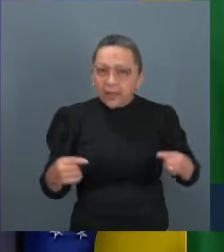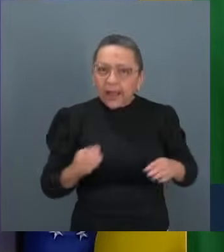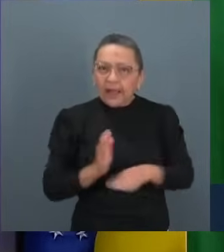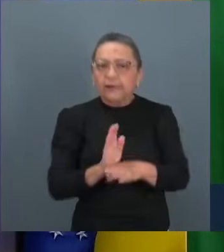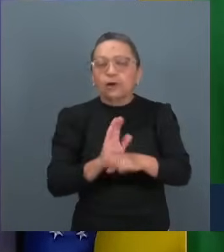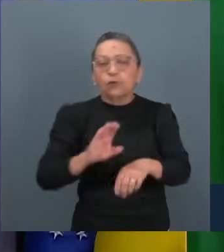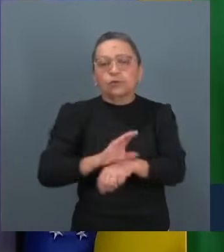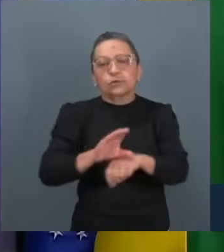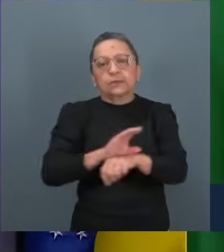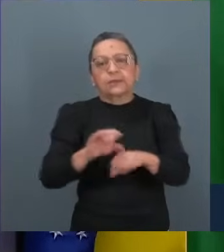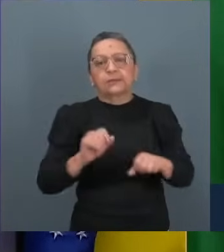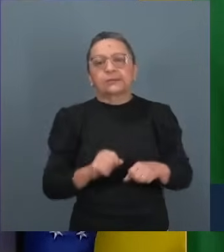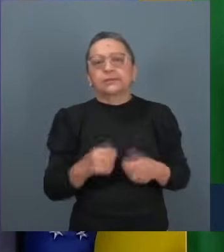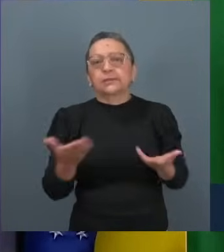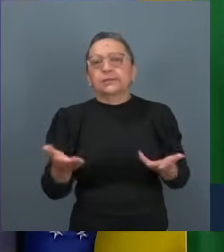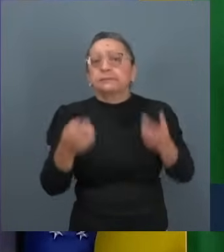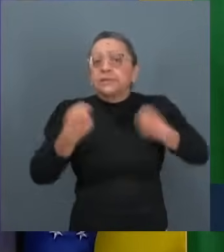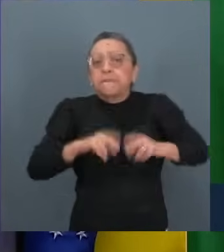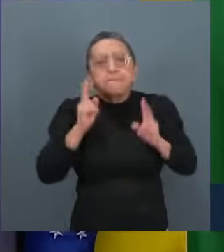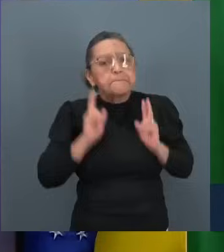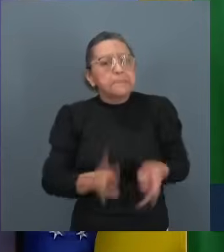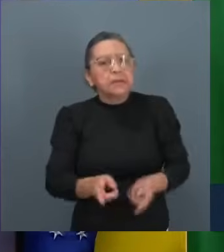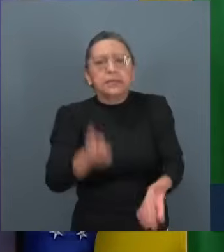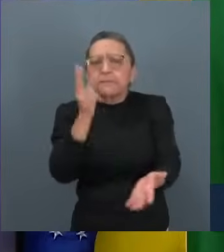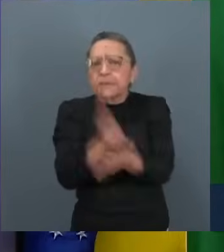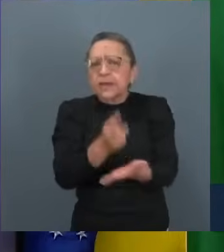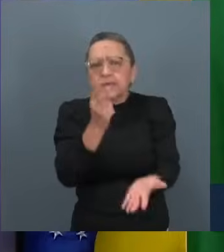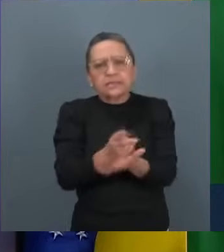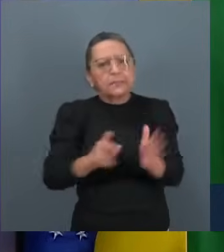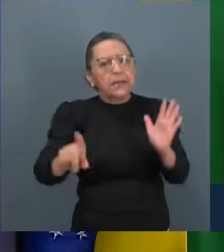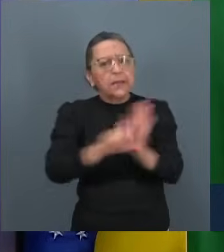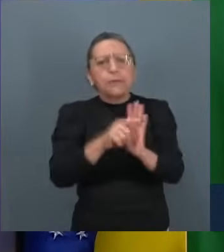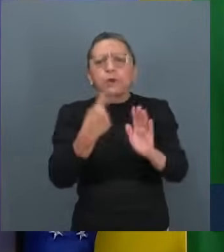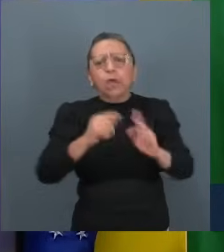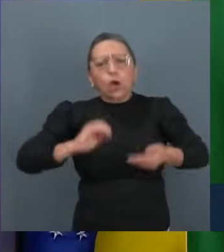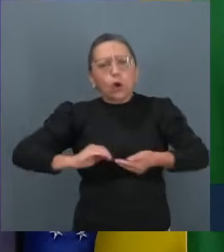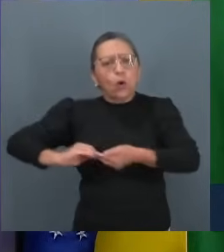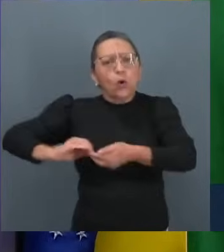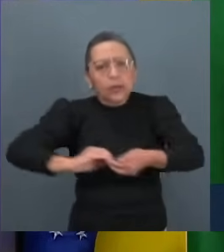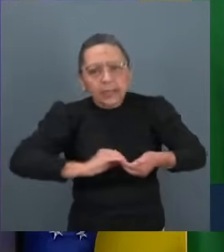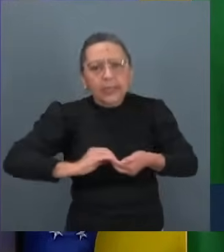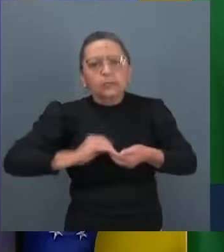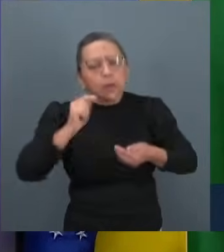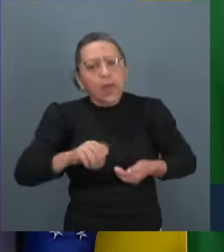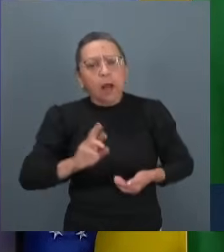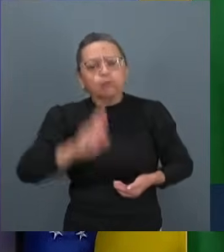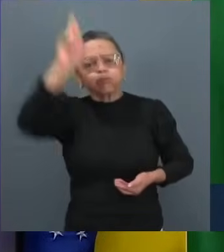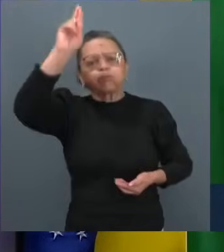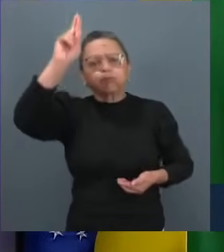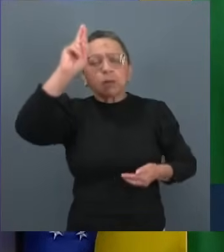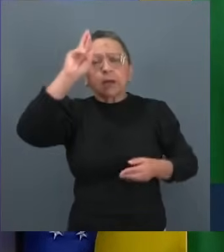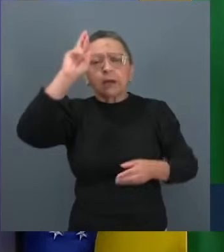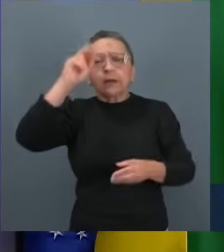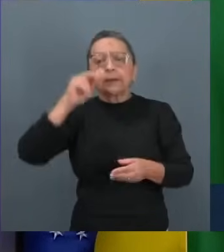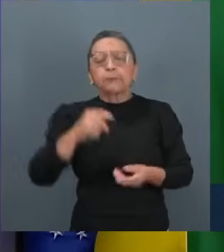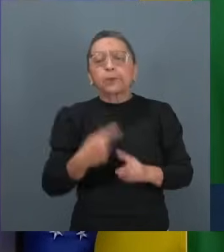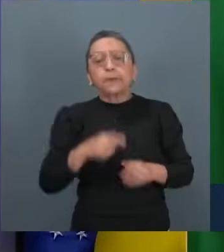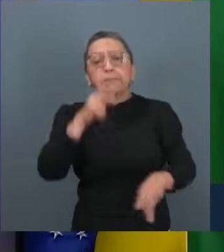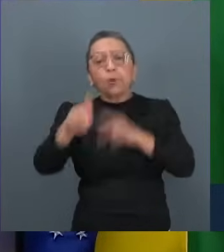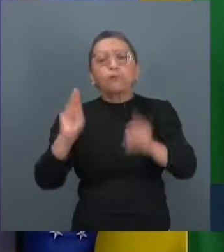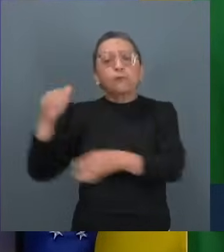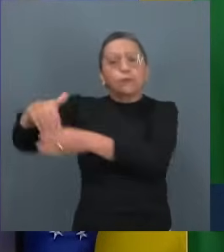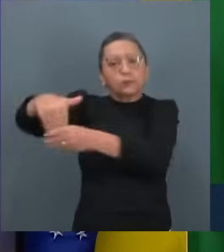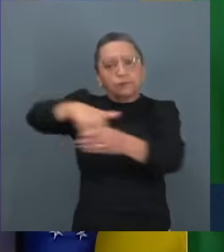constitucionalidade, que deve ser mantida a decisão do Congresso, porque nós fomos eleitos pela população para fazer